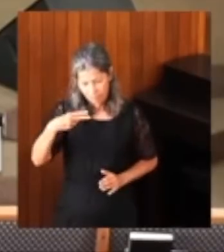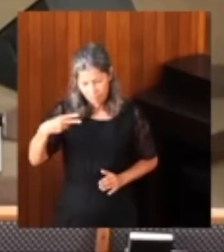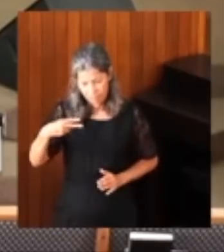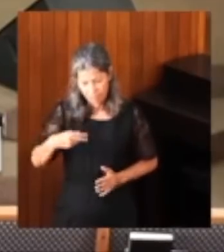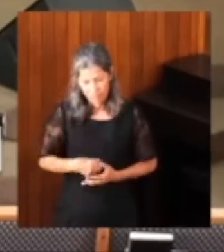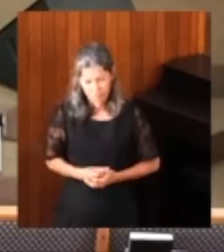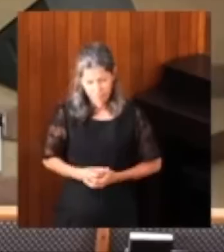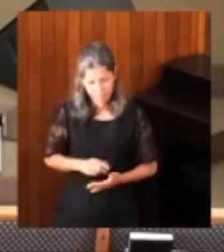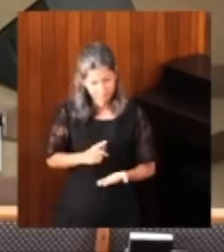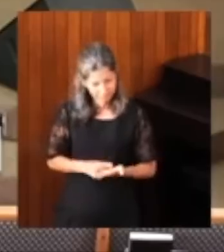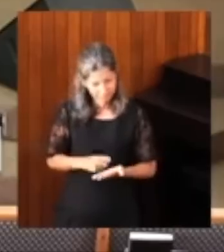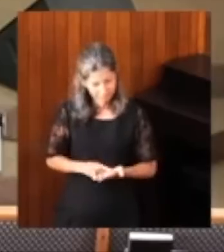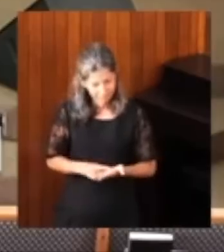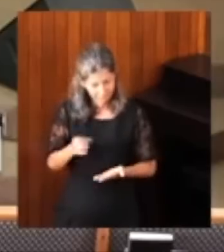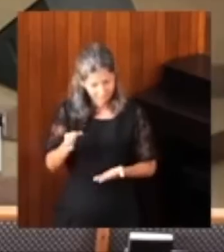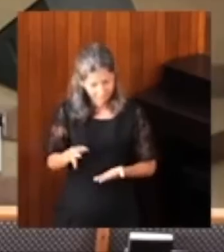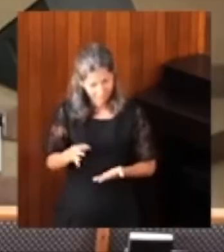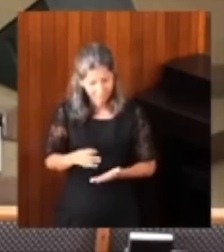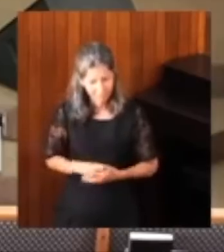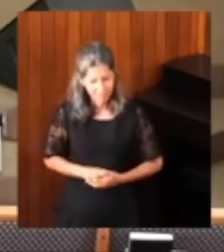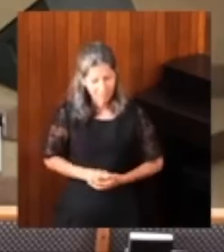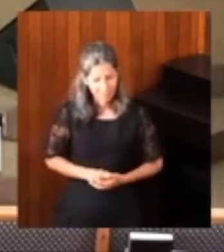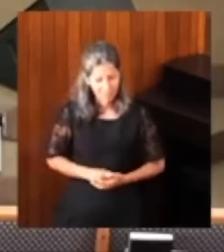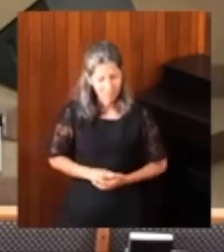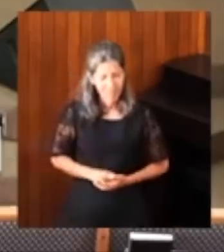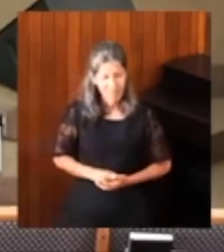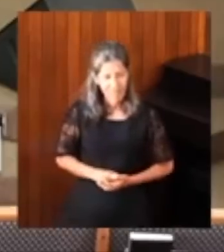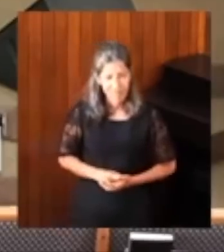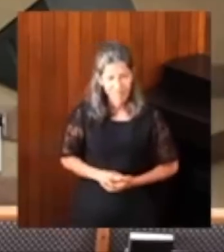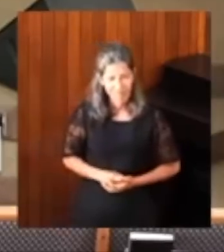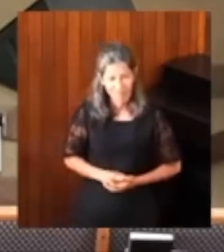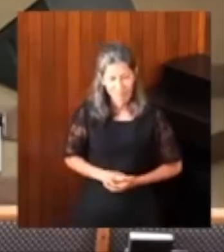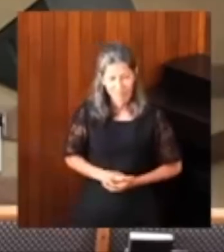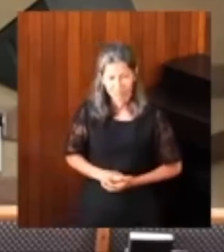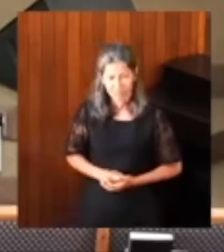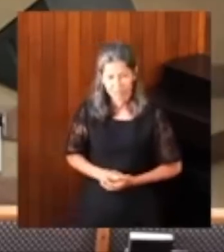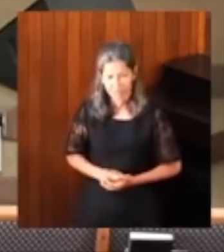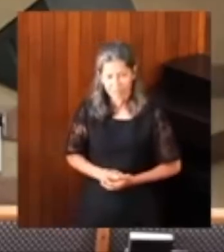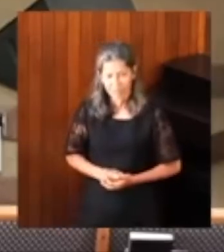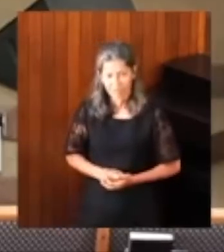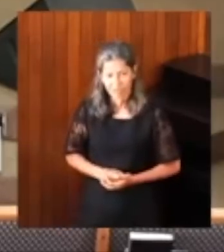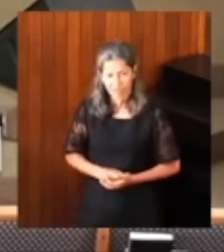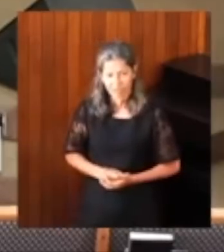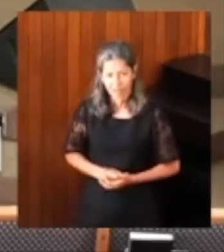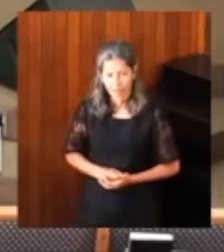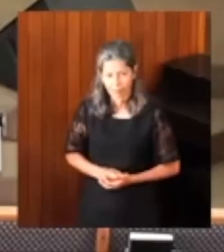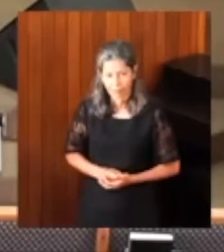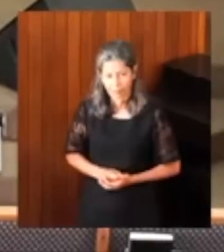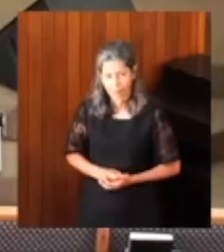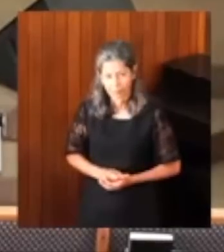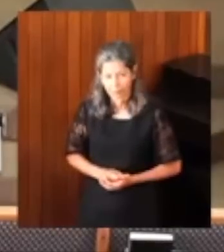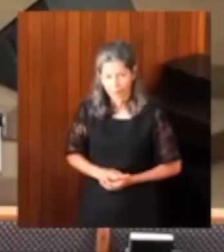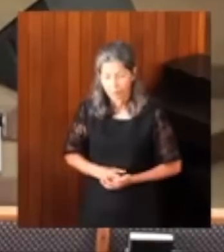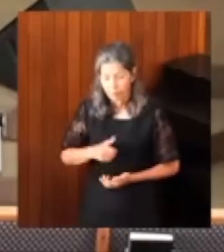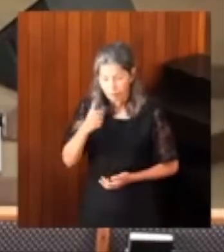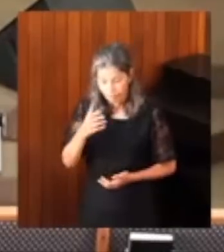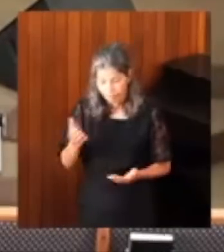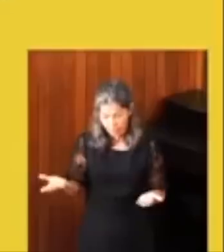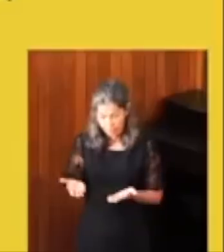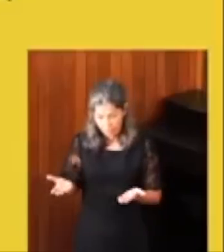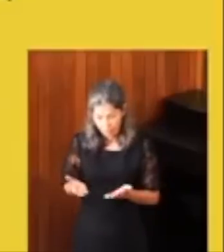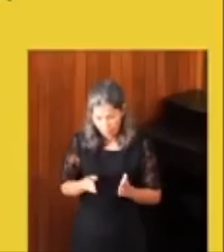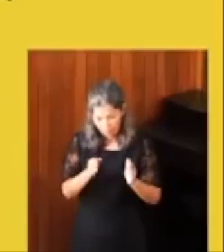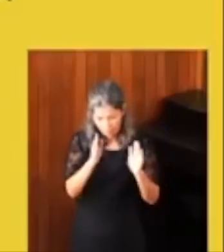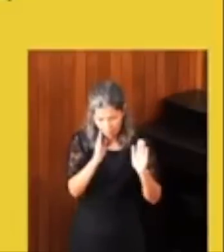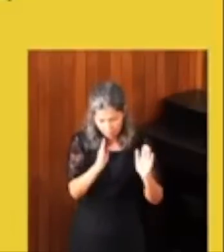Combinado? Aqui nós temos então o bloco da mulher, do dragão e das bestas. O que é isso, pastor? Como é que eu entendo esse negócio?